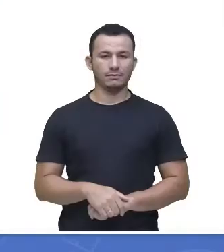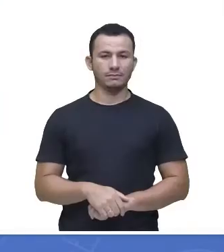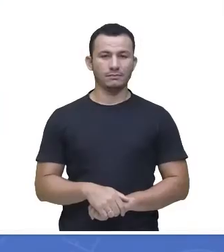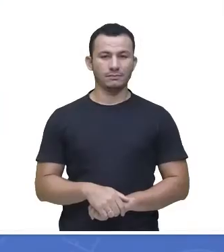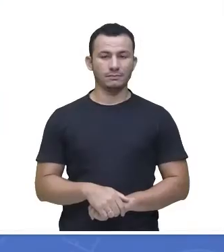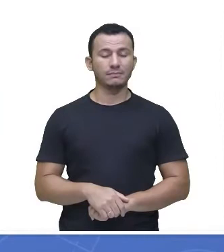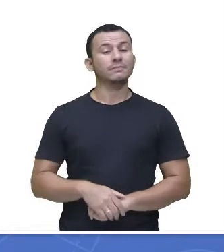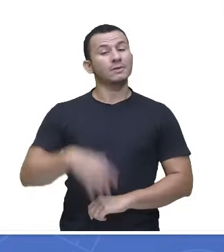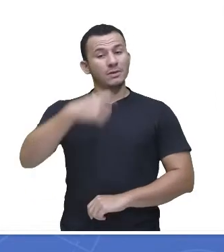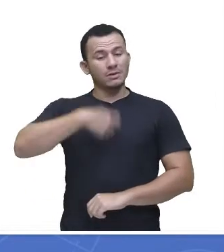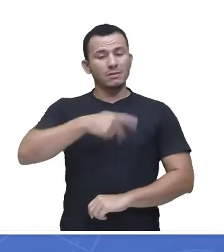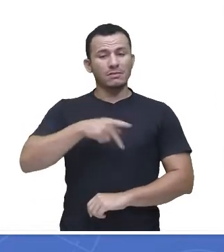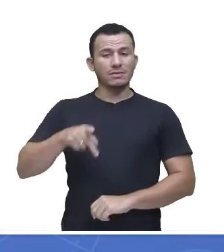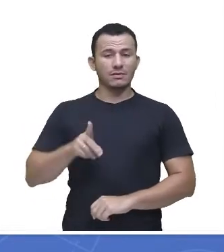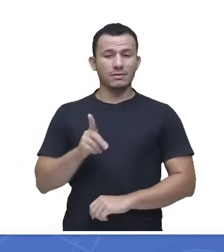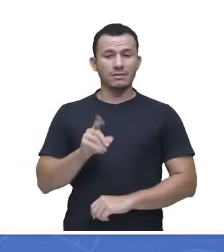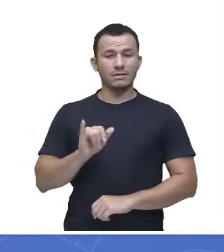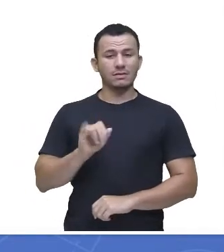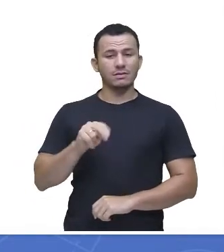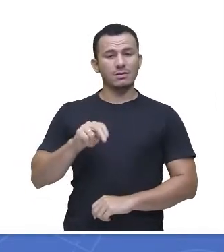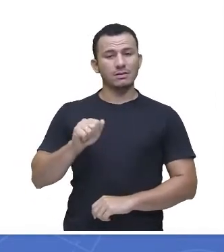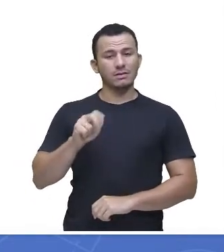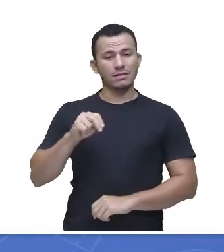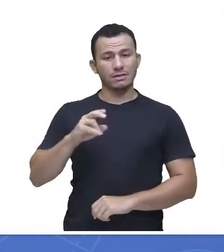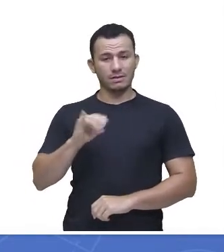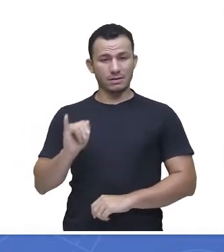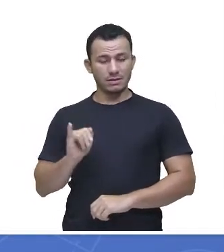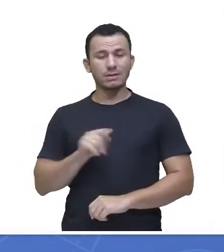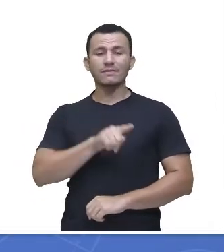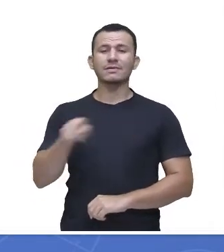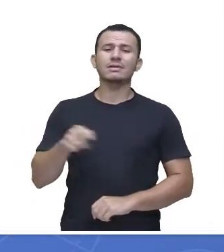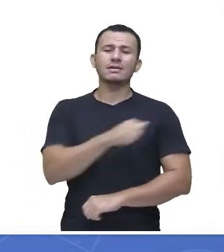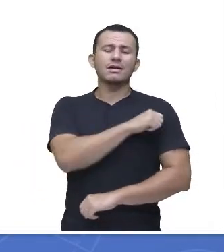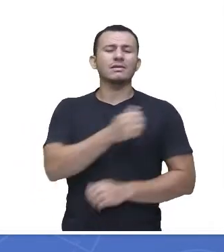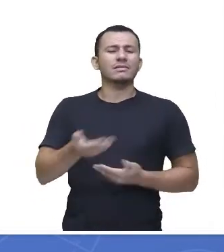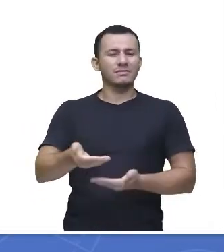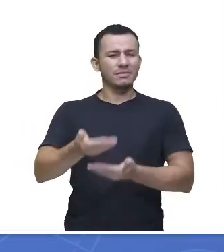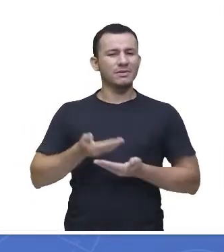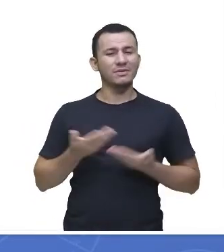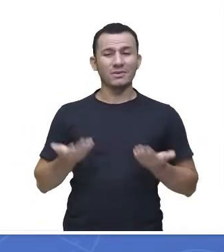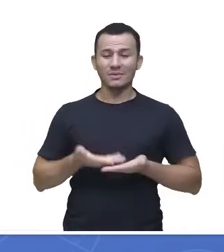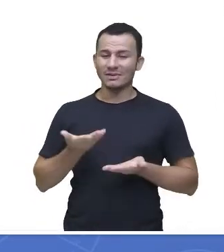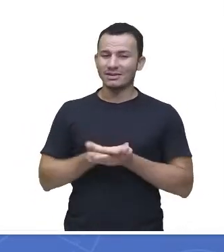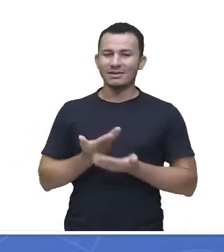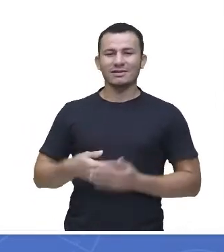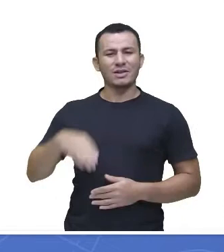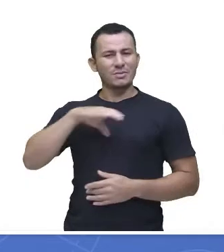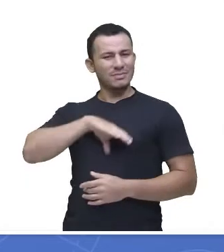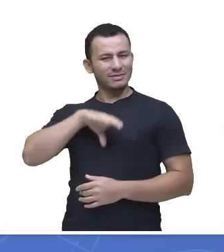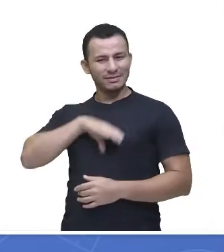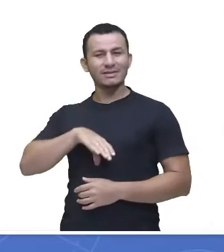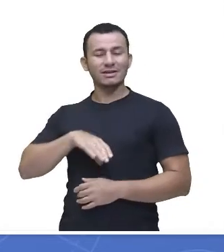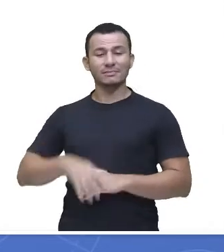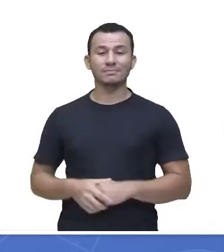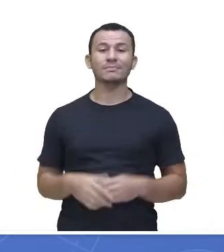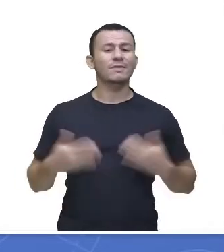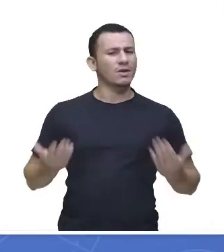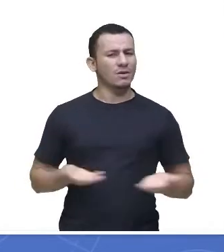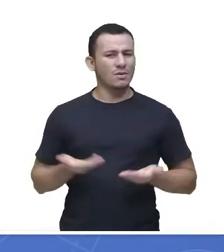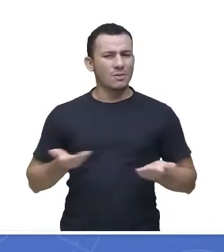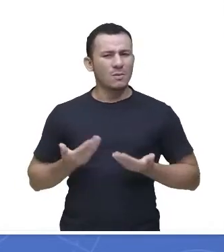Olá, sou a professora Dinanci Silva. Sejam bem-vindos à nossa aula de língua portuguesa. Hoje nós